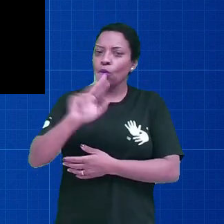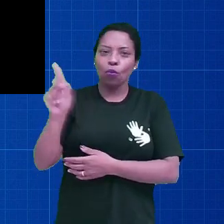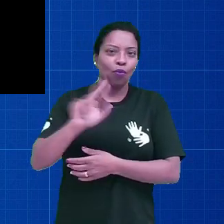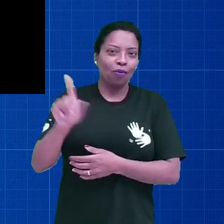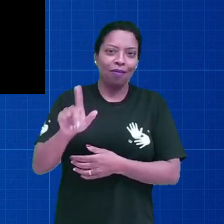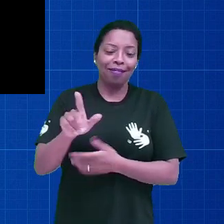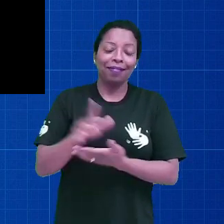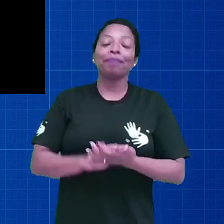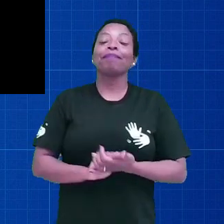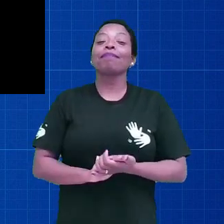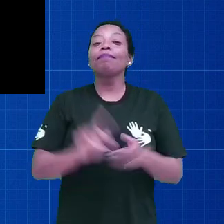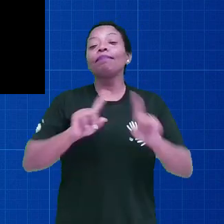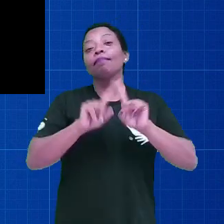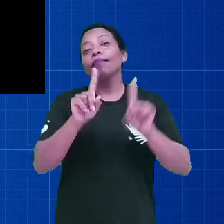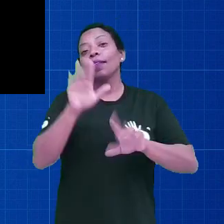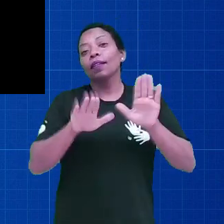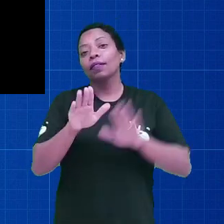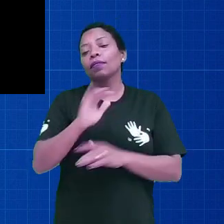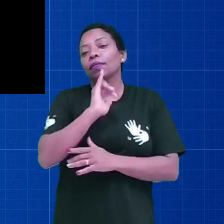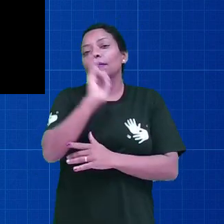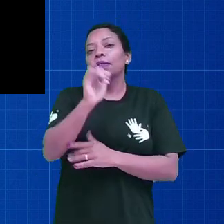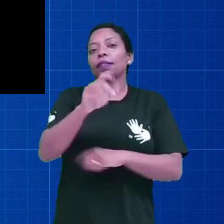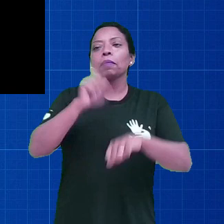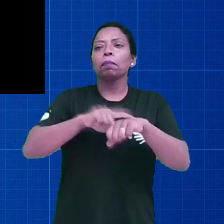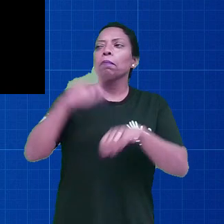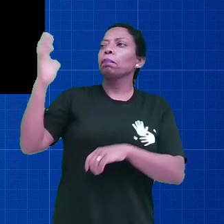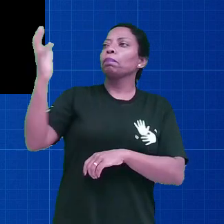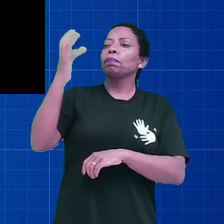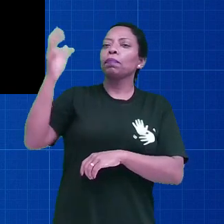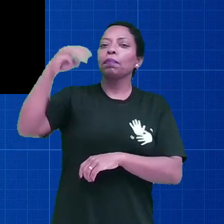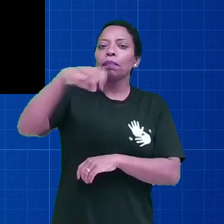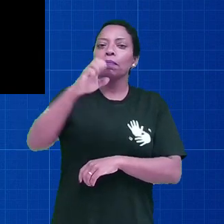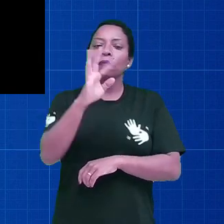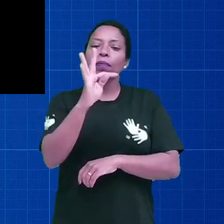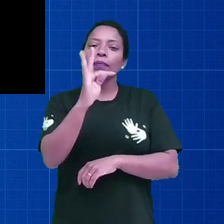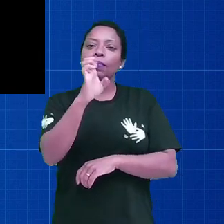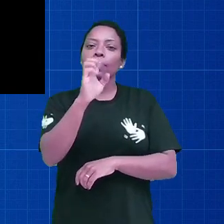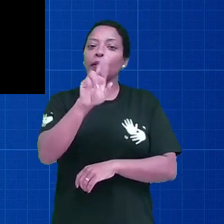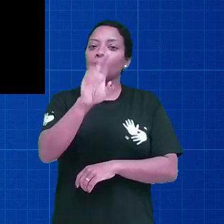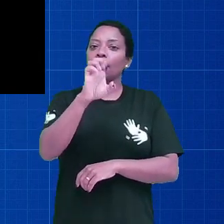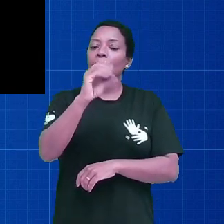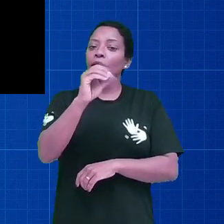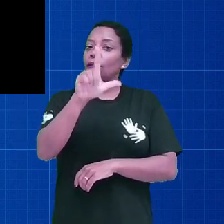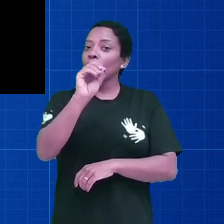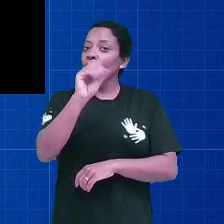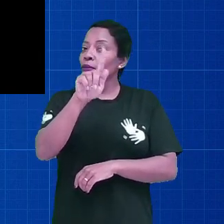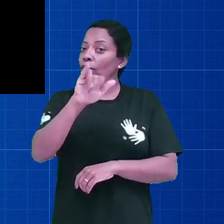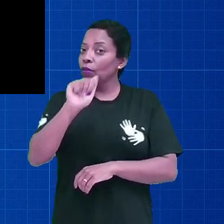a gente fala em questão meteorológica, pensa logo em uma estação